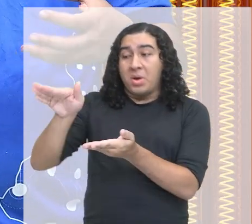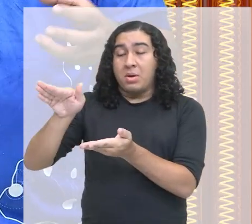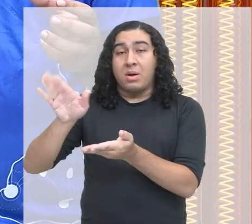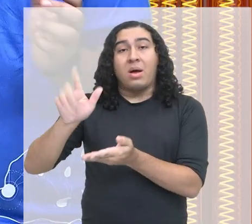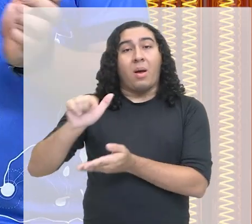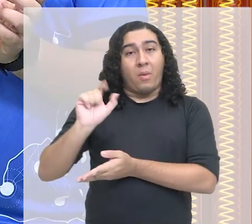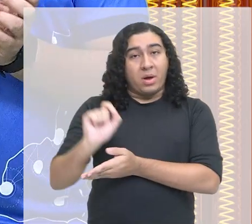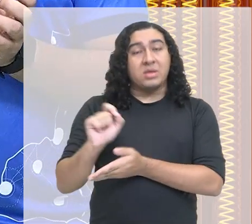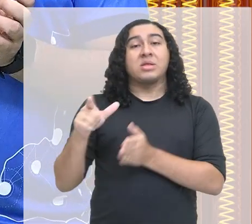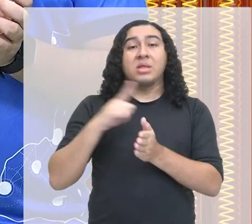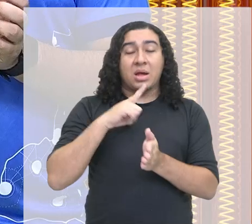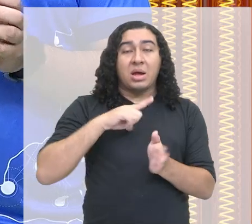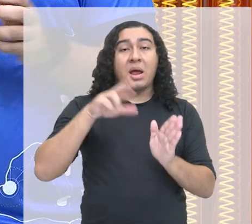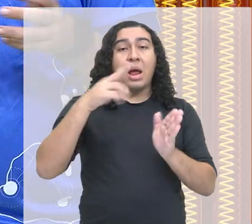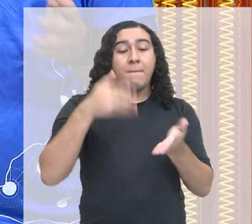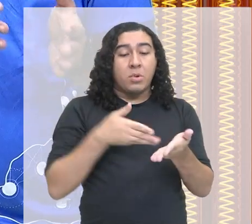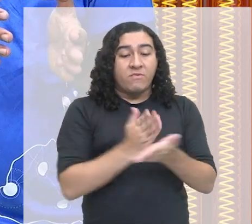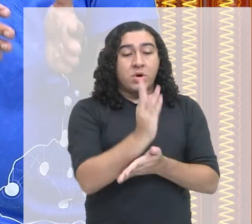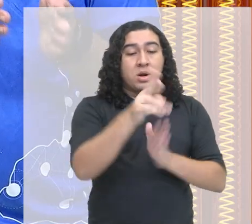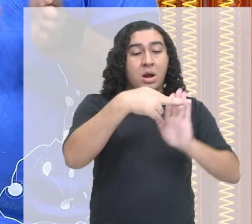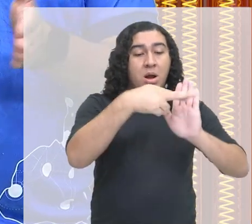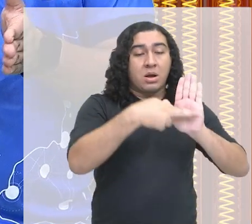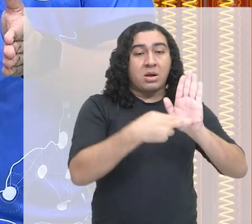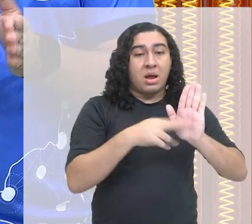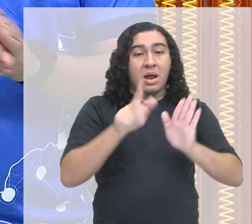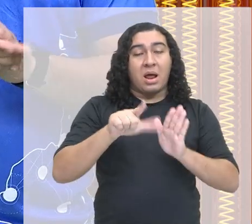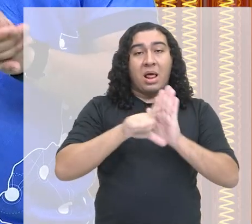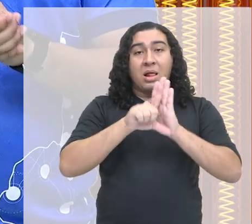algo regulamentado através da Lei